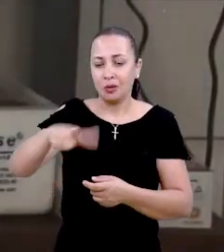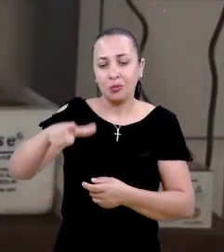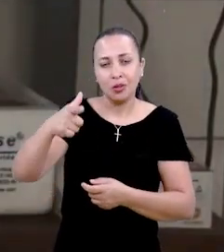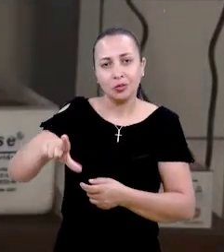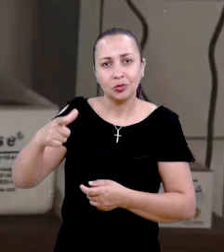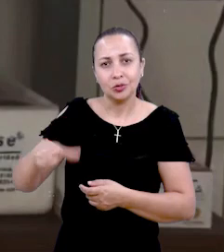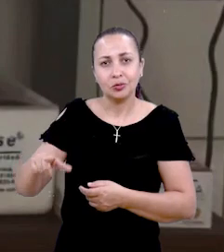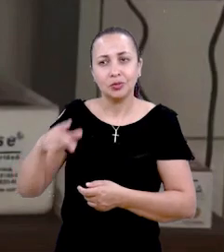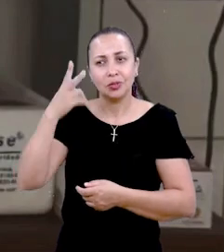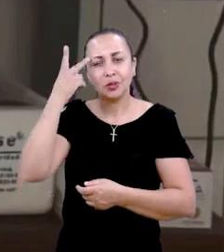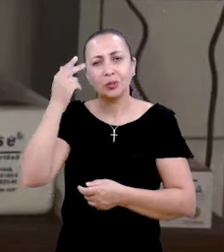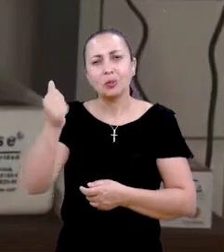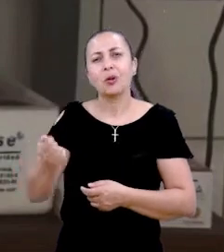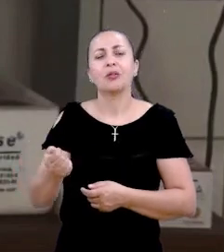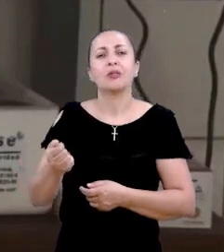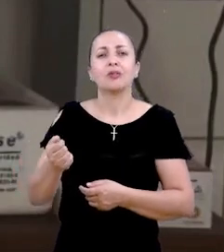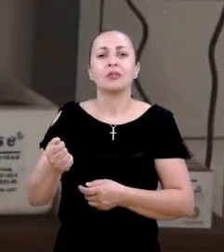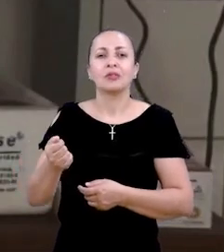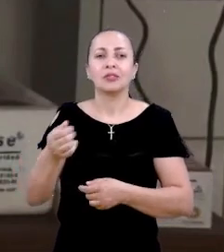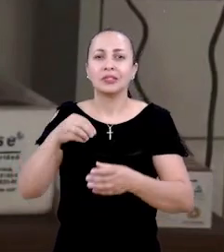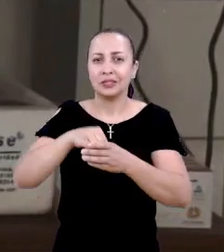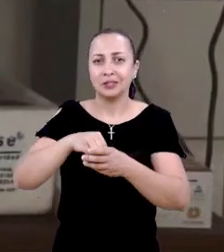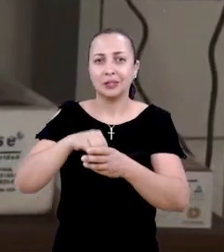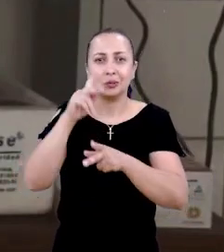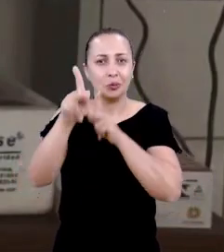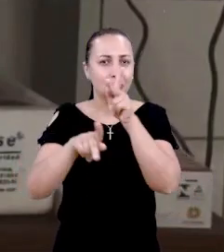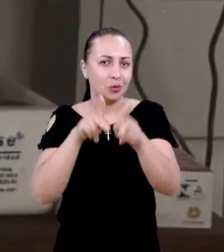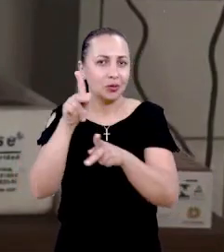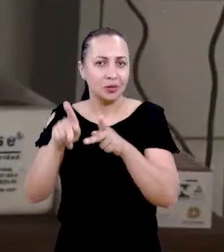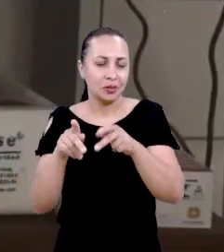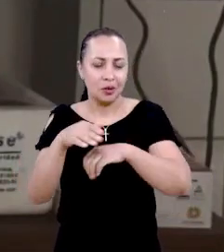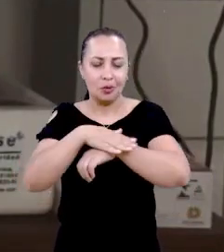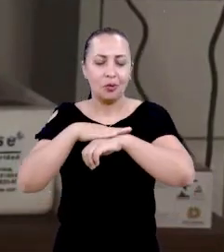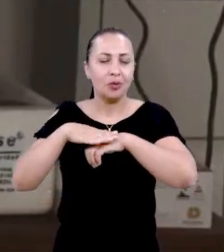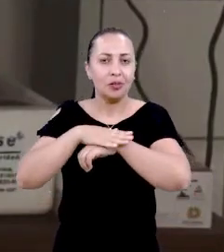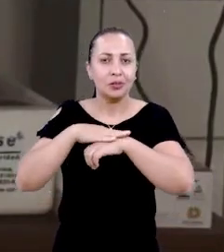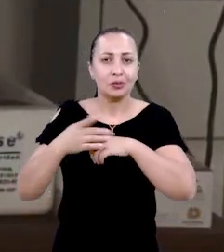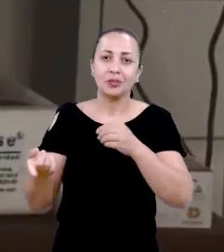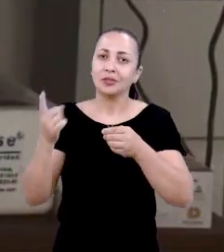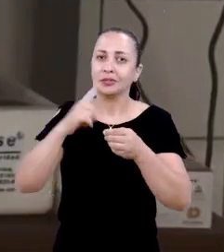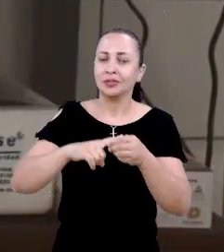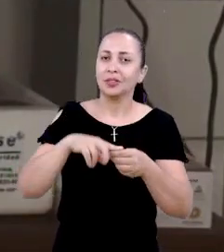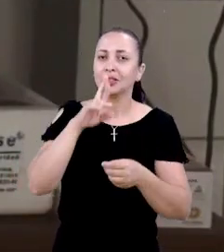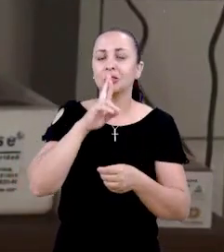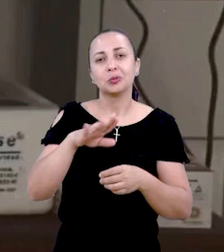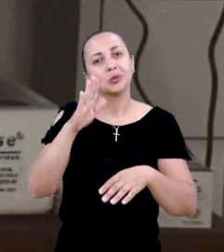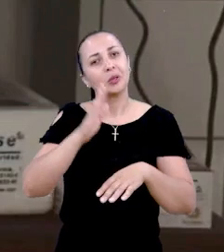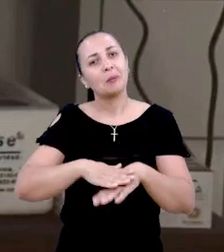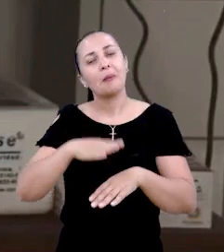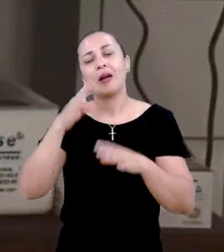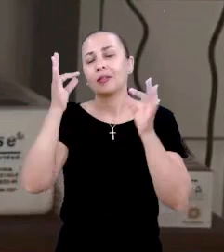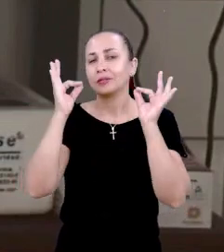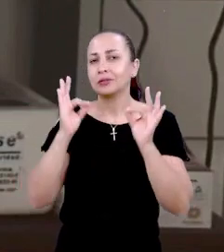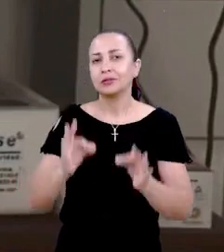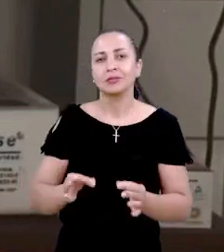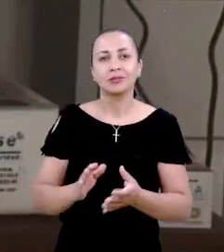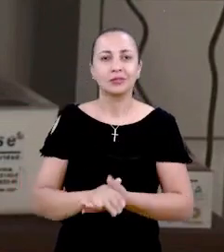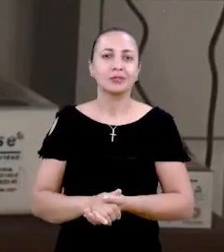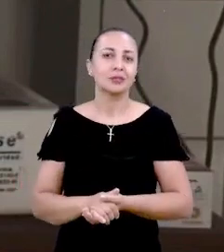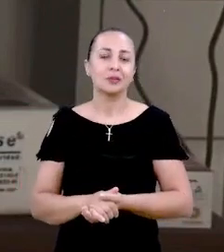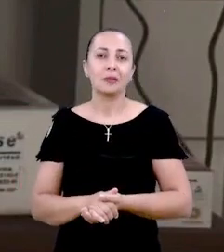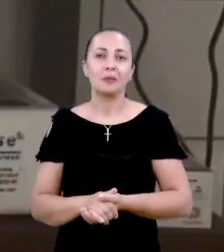bem comum dentro da população. O creme trará soluções mais eficazes